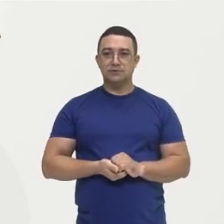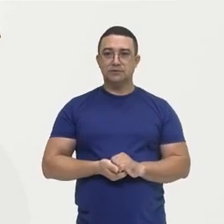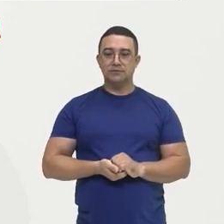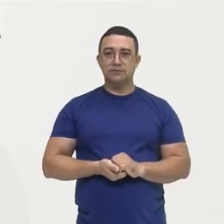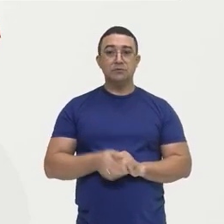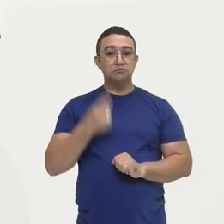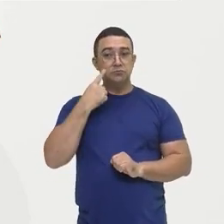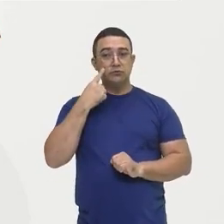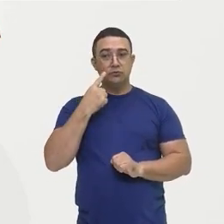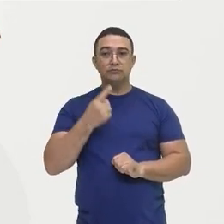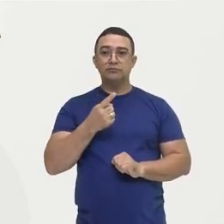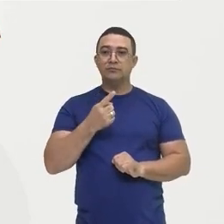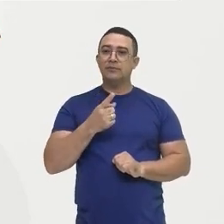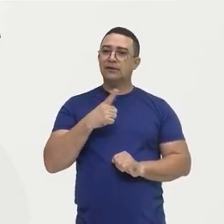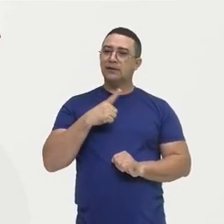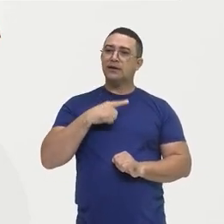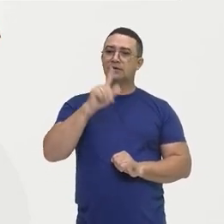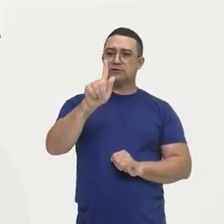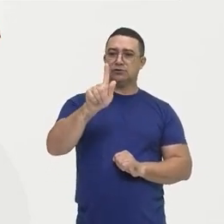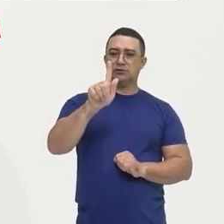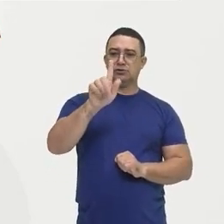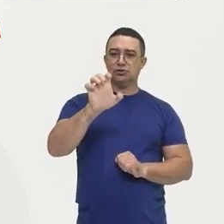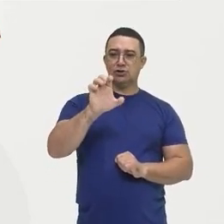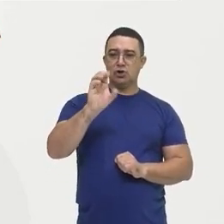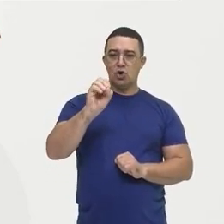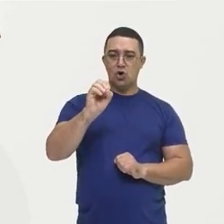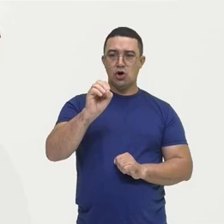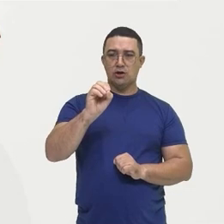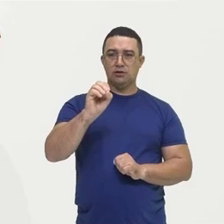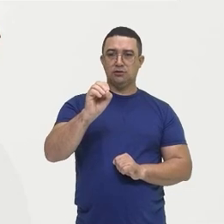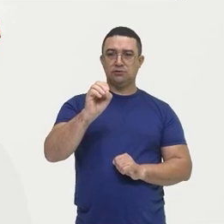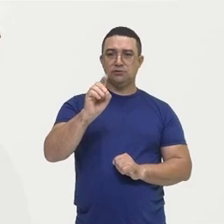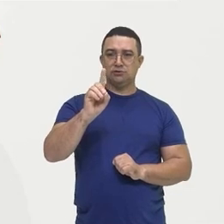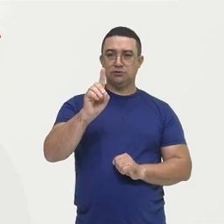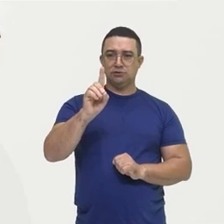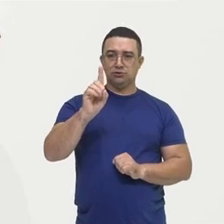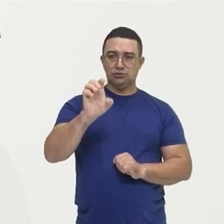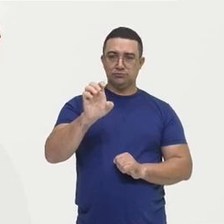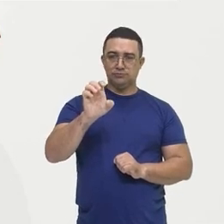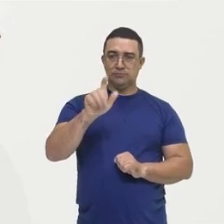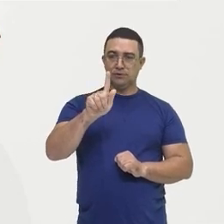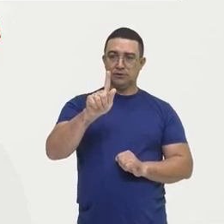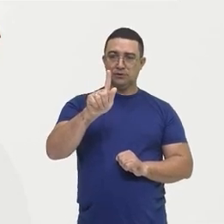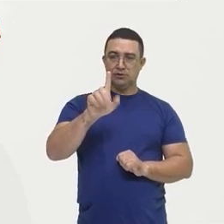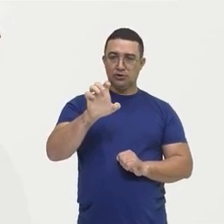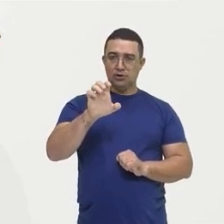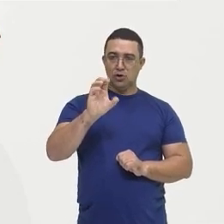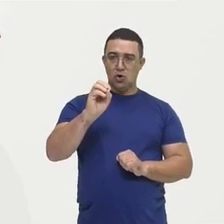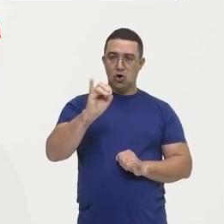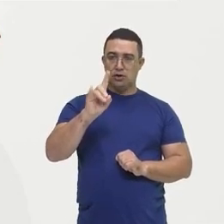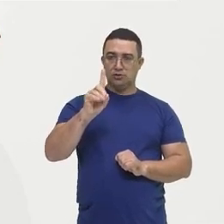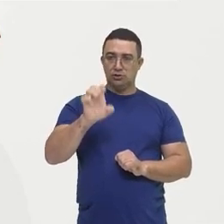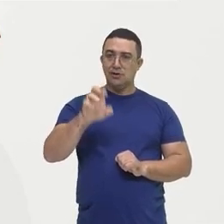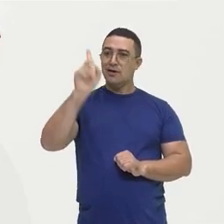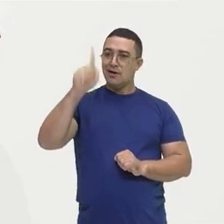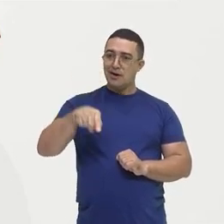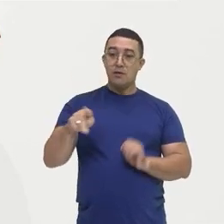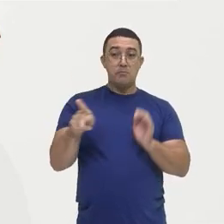a gente já tem o geoide, olha, que é aqui o planeta Terra. Então, aqui a gente tem o geoide, que